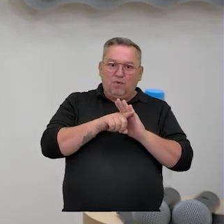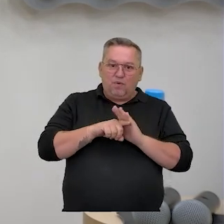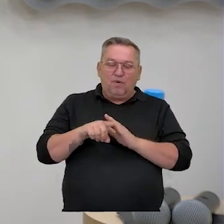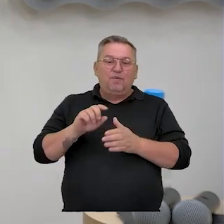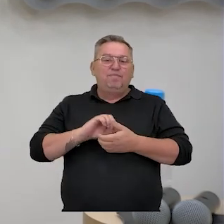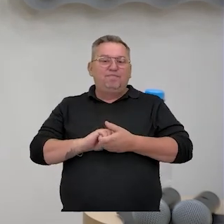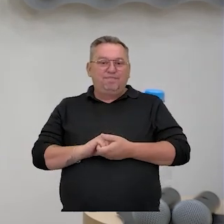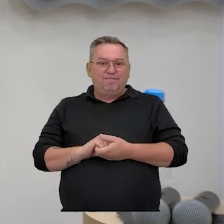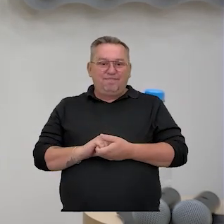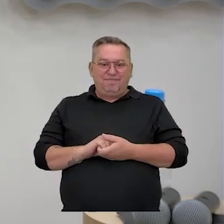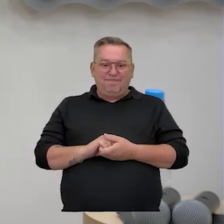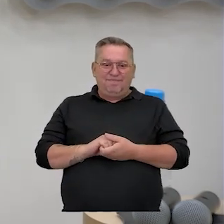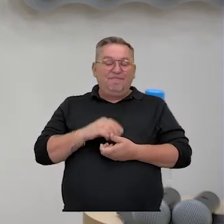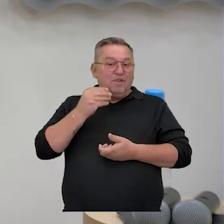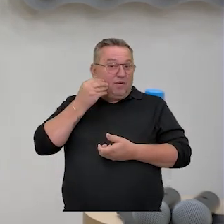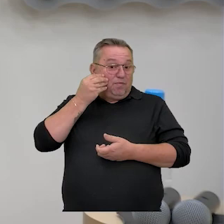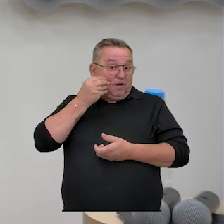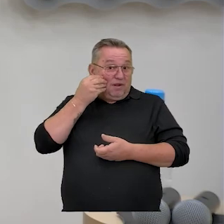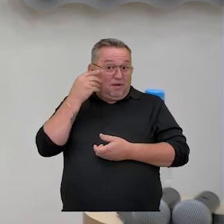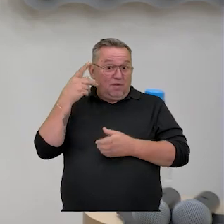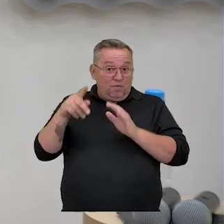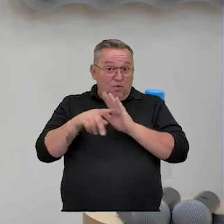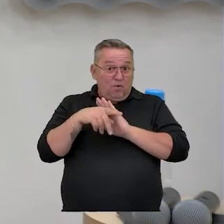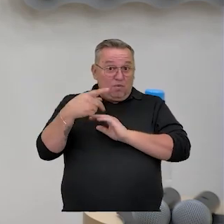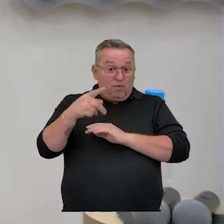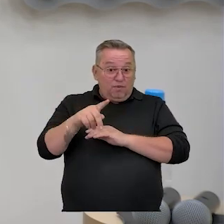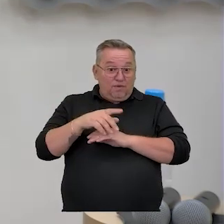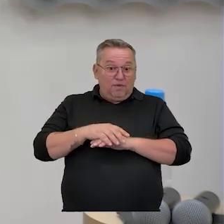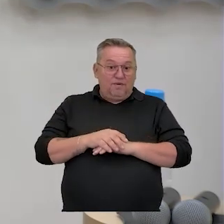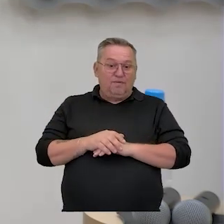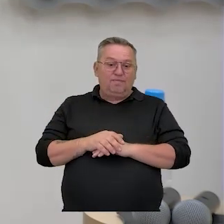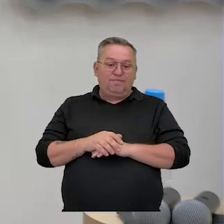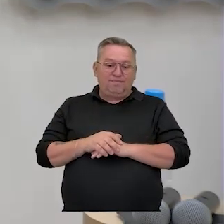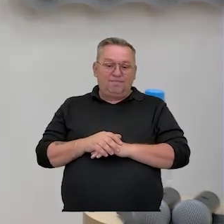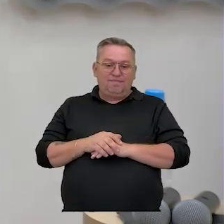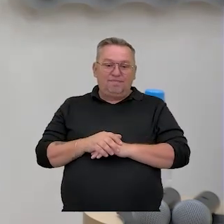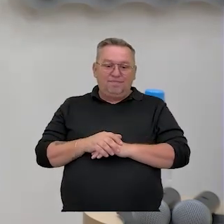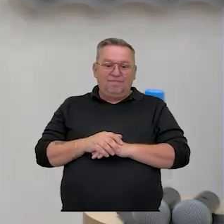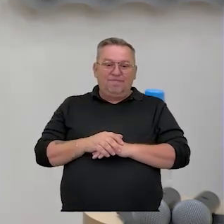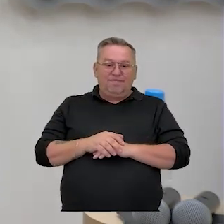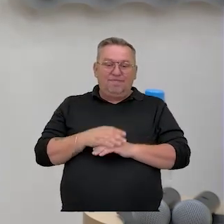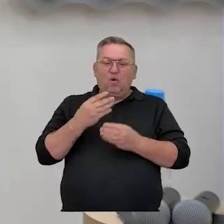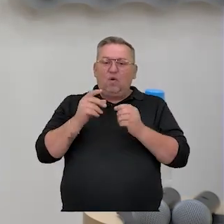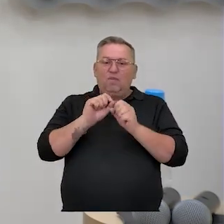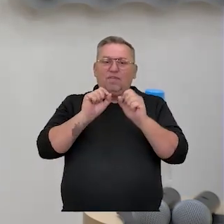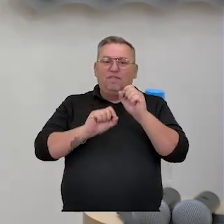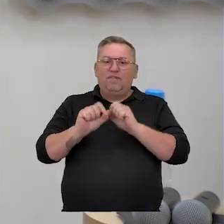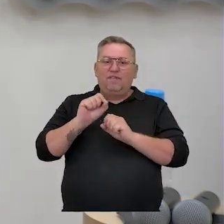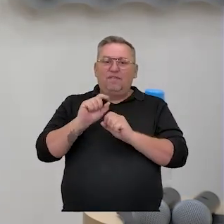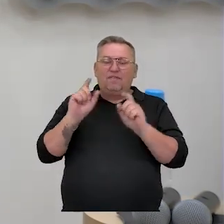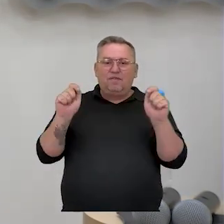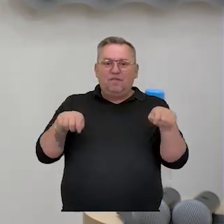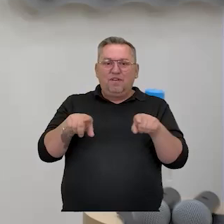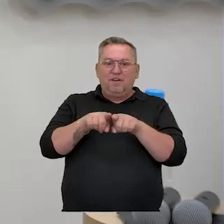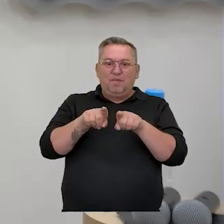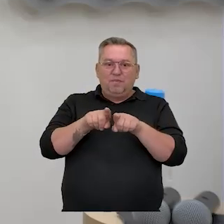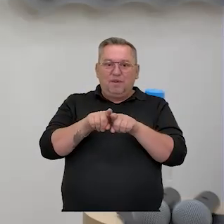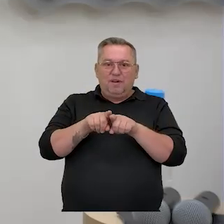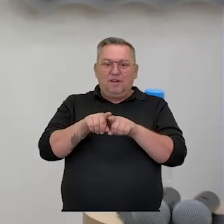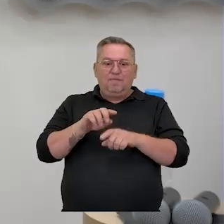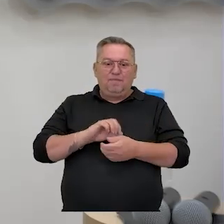have previous experience? What do you do for a living? Né? Então, o que você faz? Qual é a sua profissão?